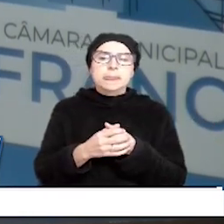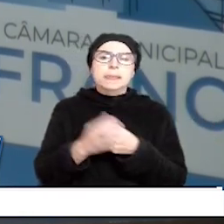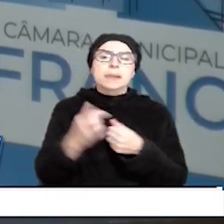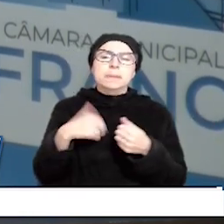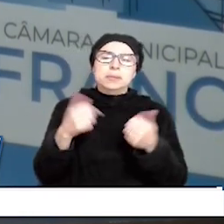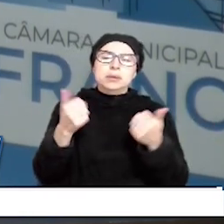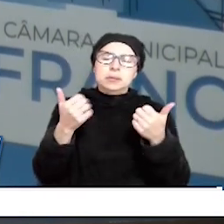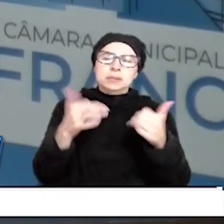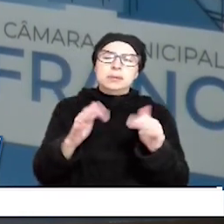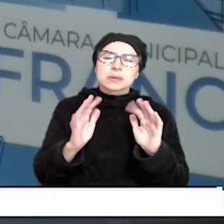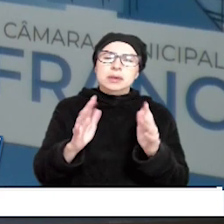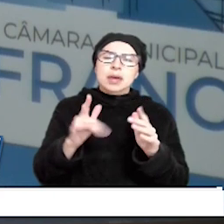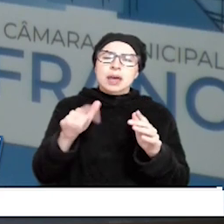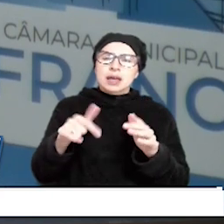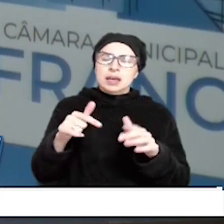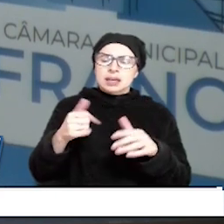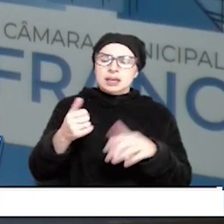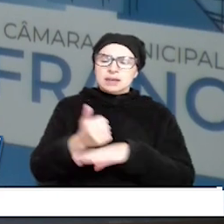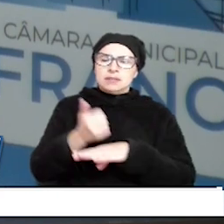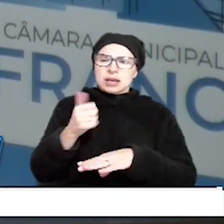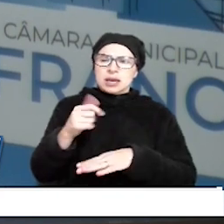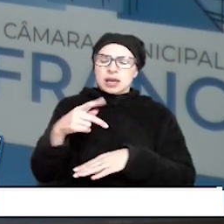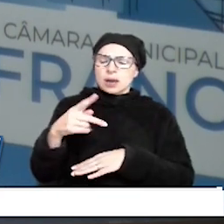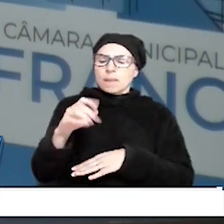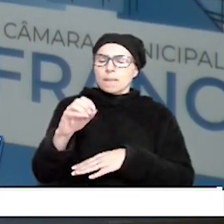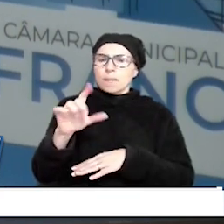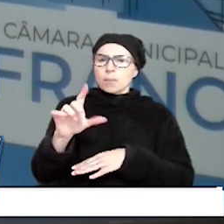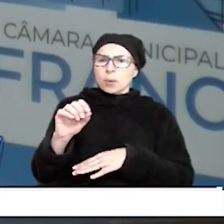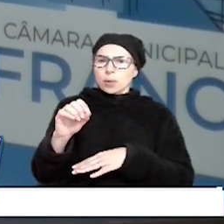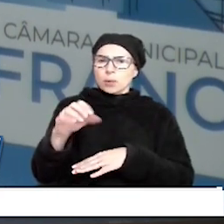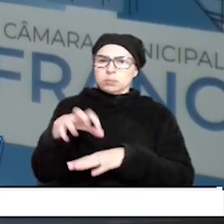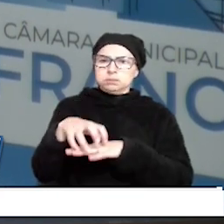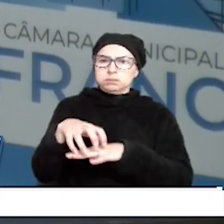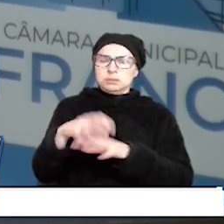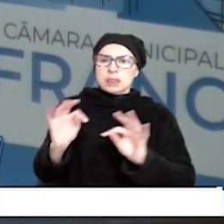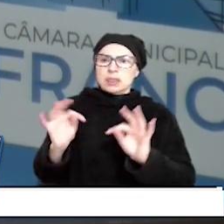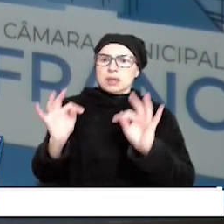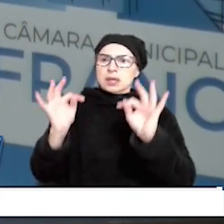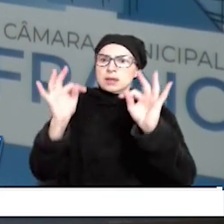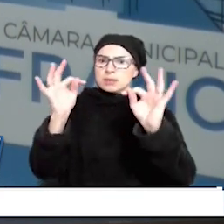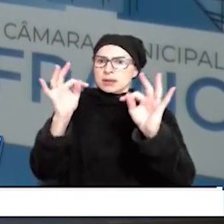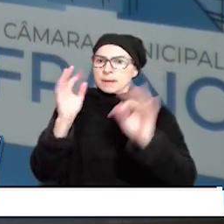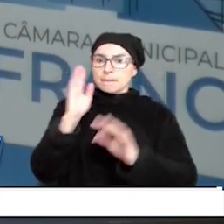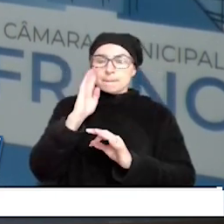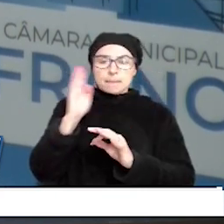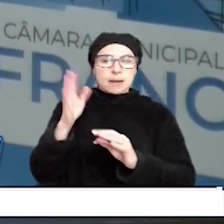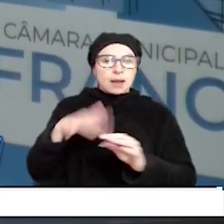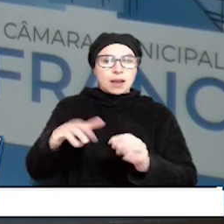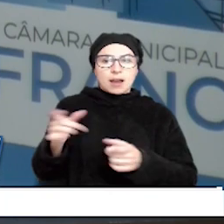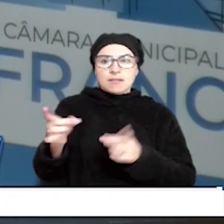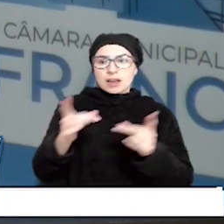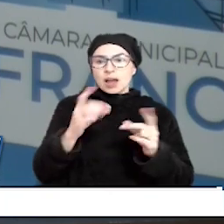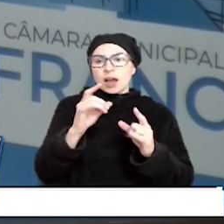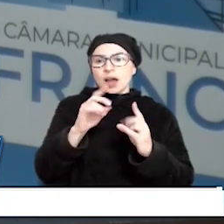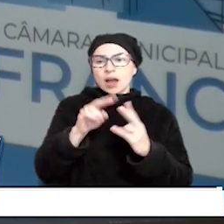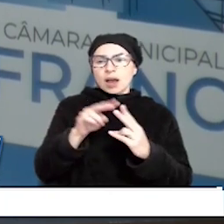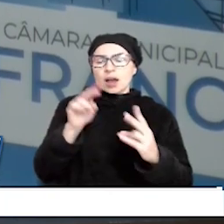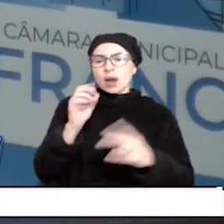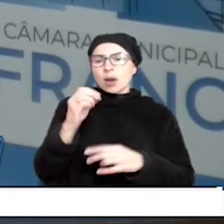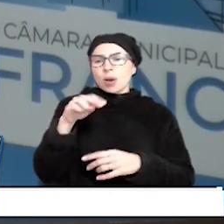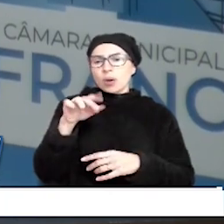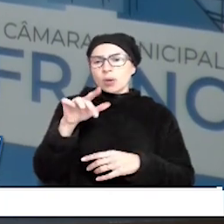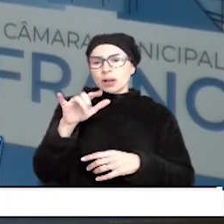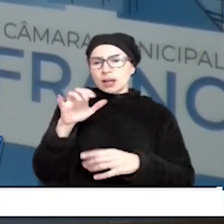aqui que Franca é um polo muito grande de tecnologia, principalmente nas vendas online, vendas de